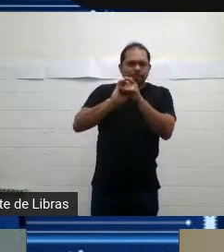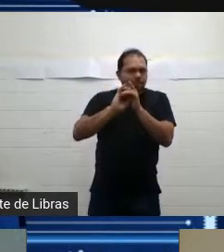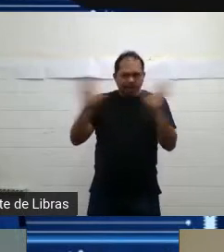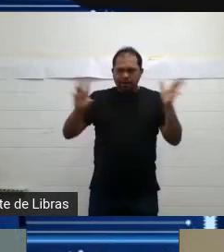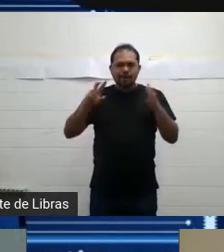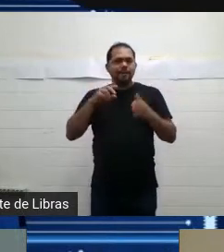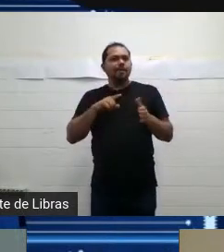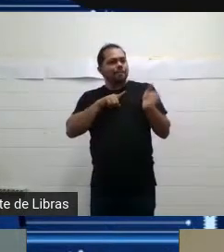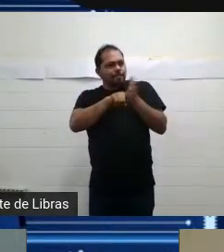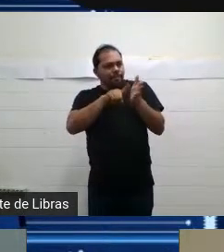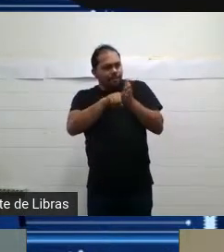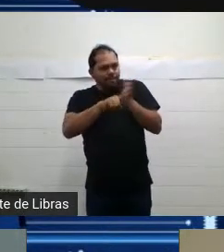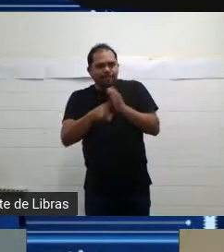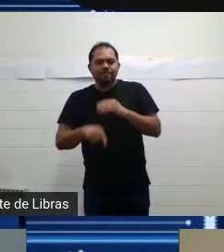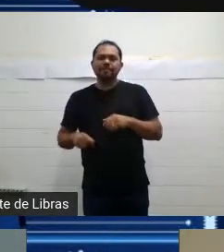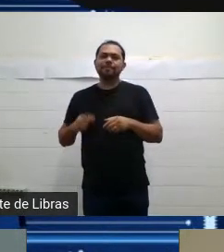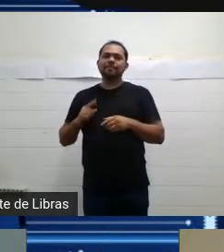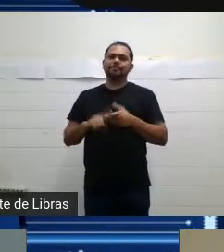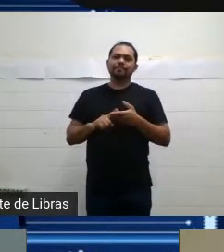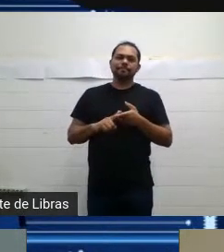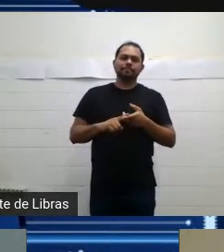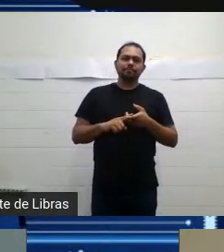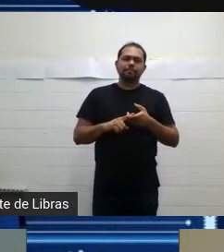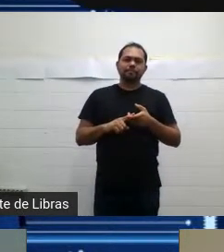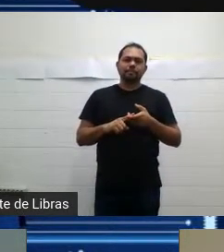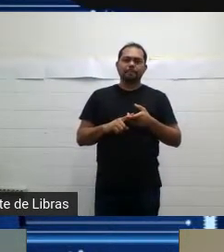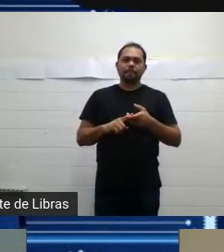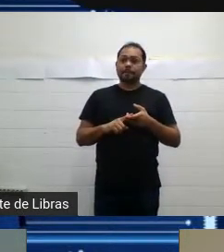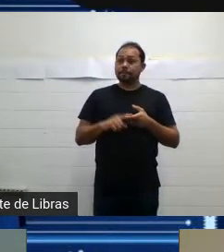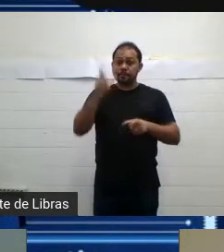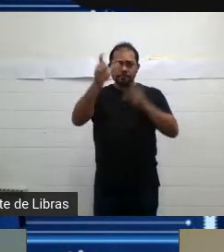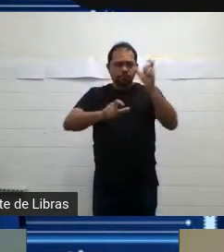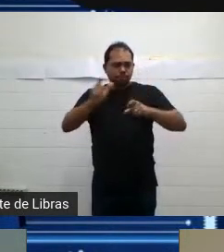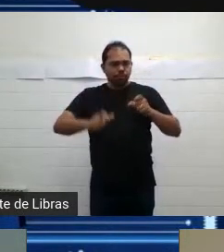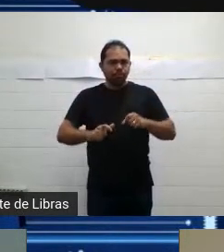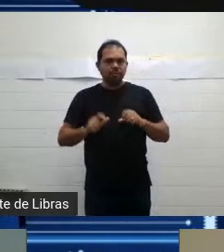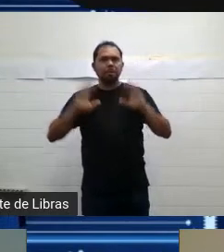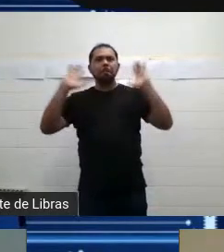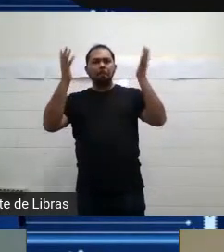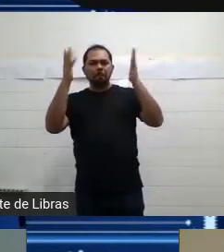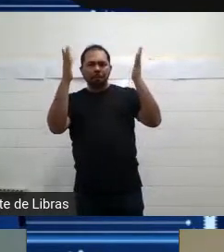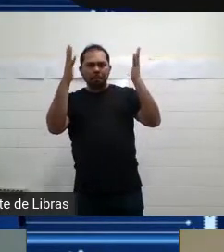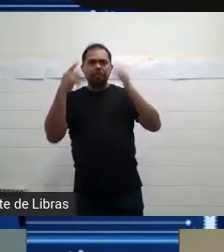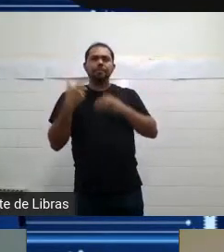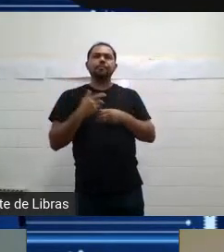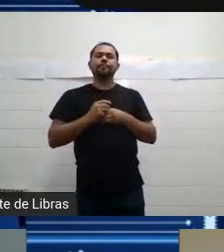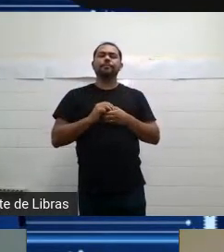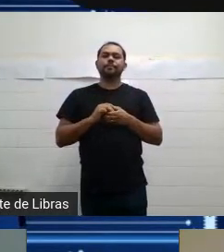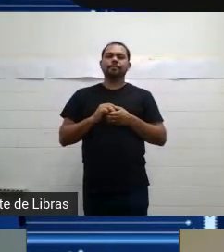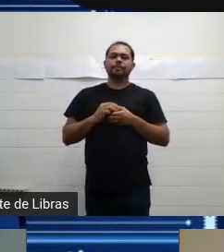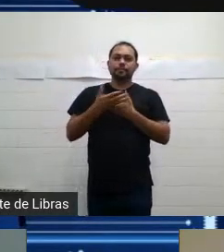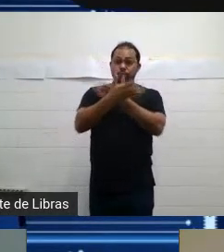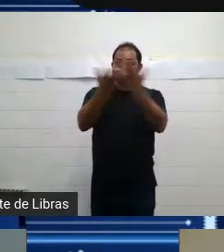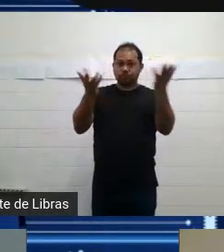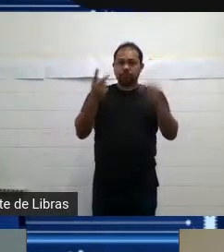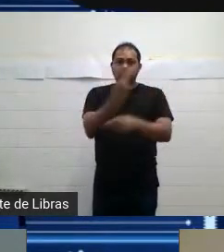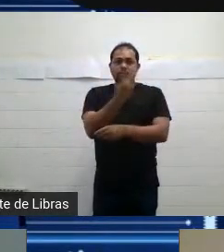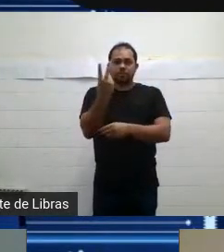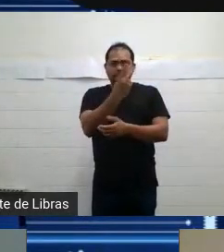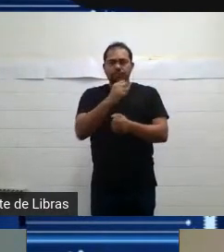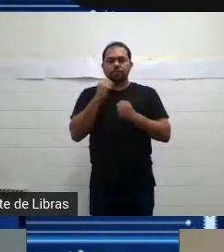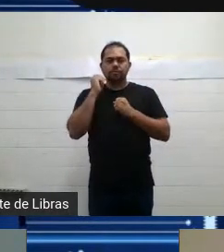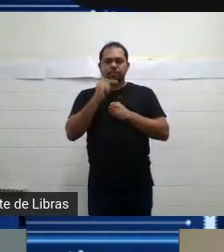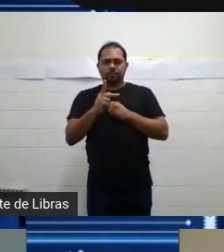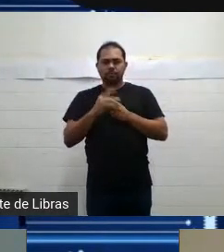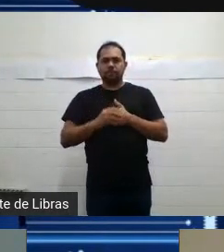aqui respondendo. Tá, o pessoal, assim, elogiando bastante o trabalho de vocês duas, ok?